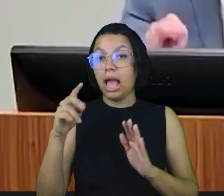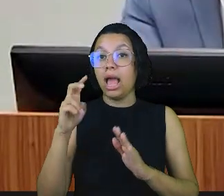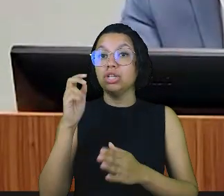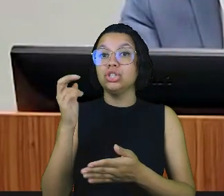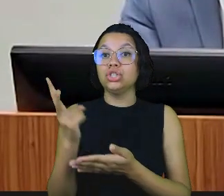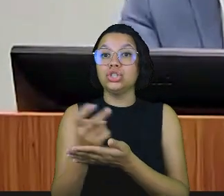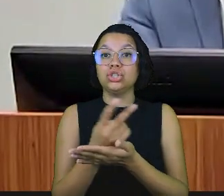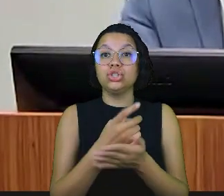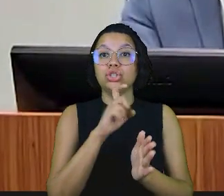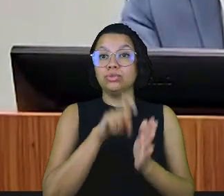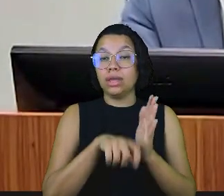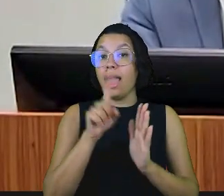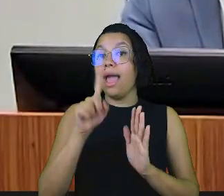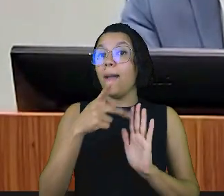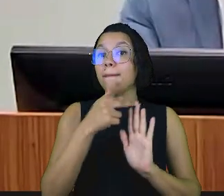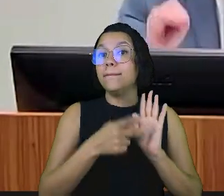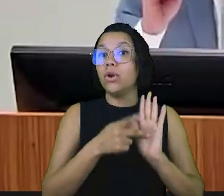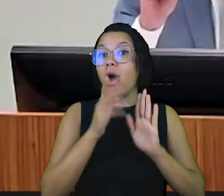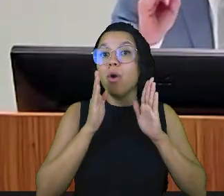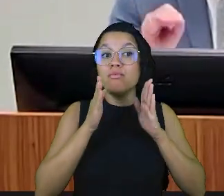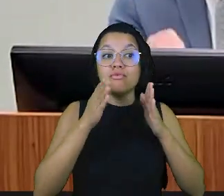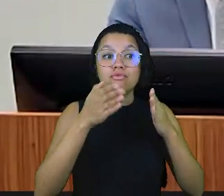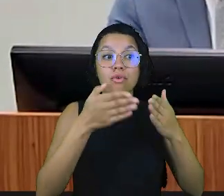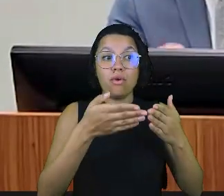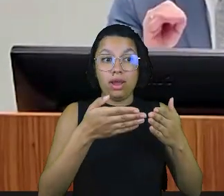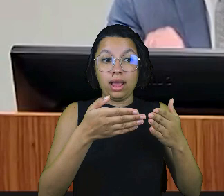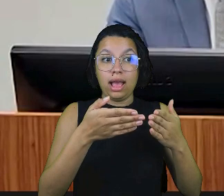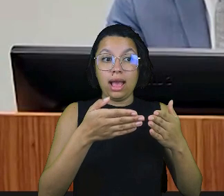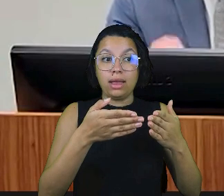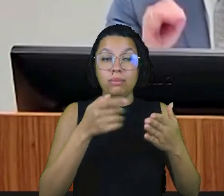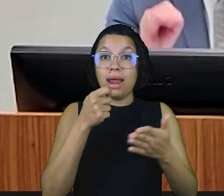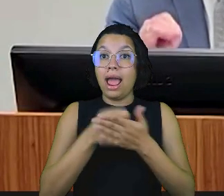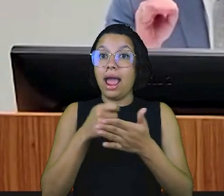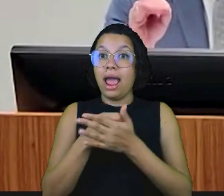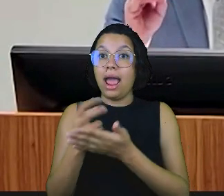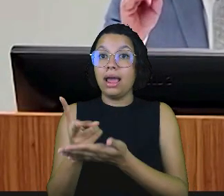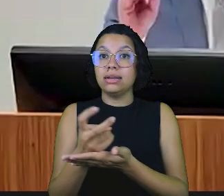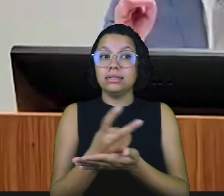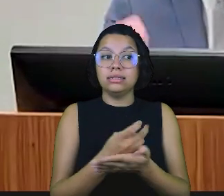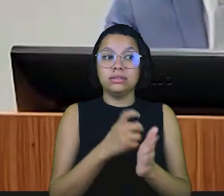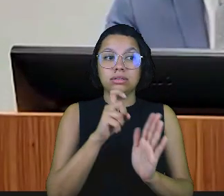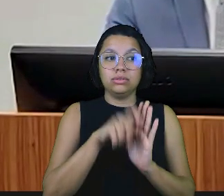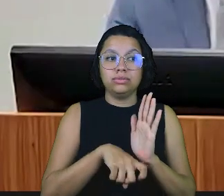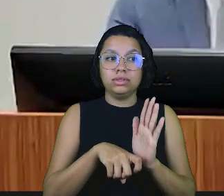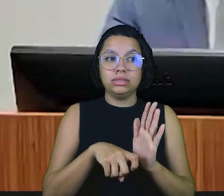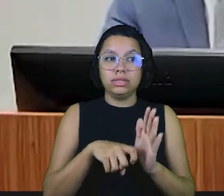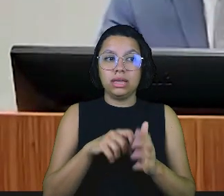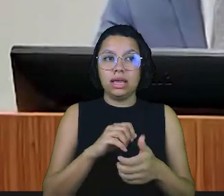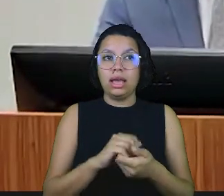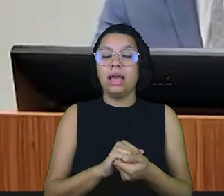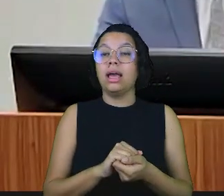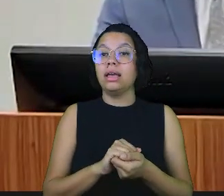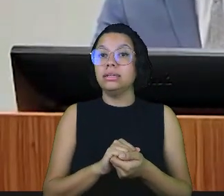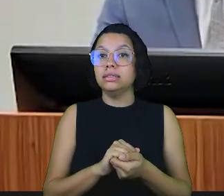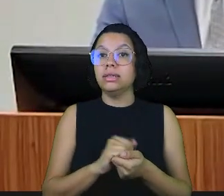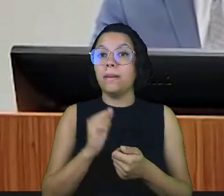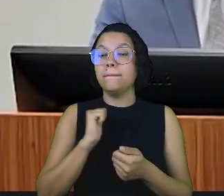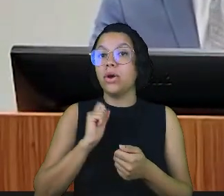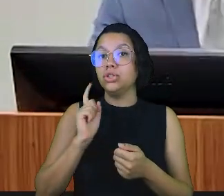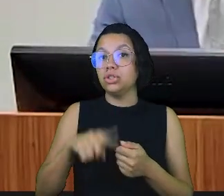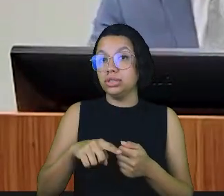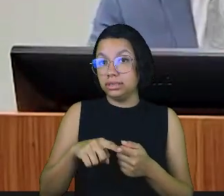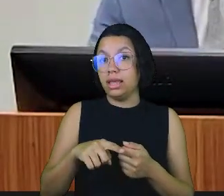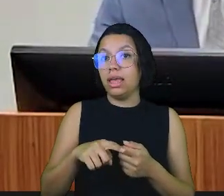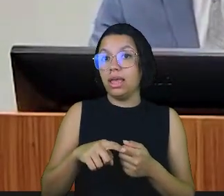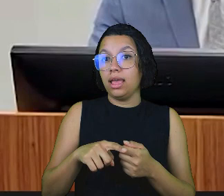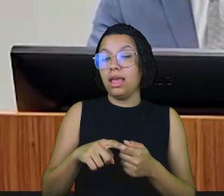para execuções fiscais de potencial econômico expressivo, porque não é